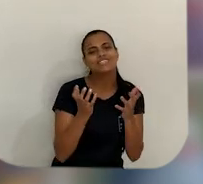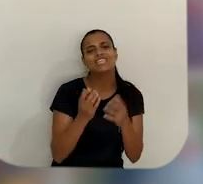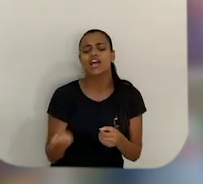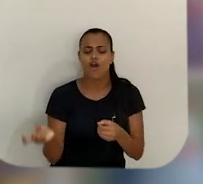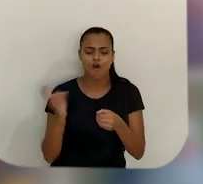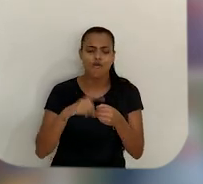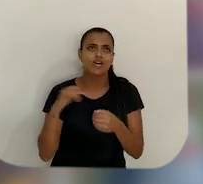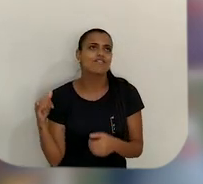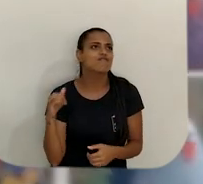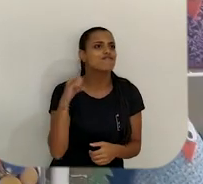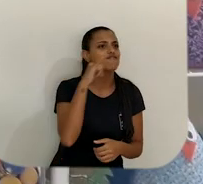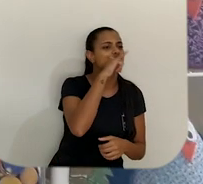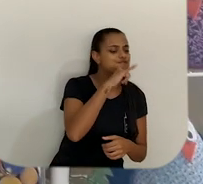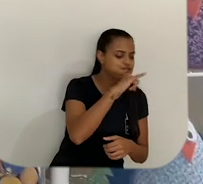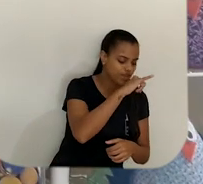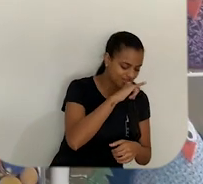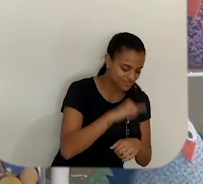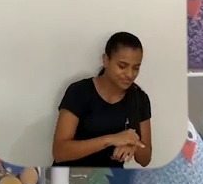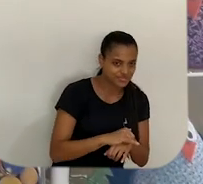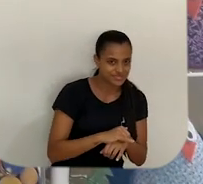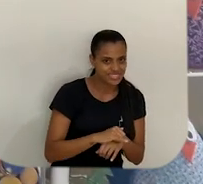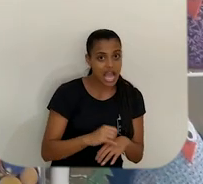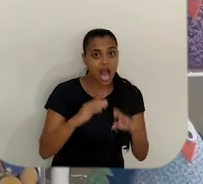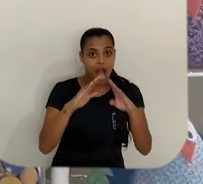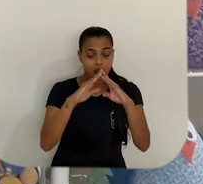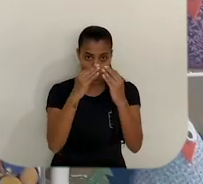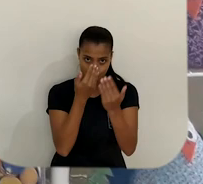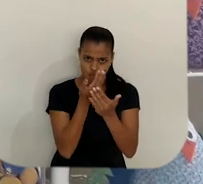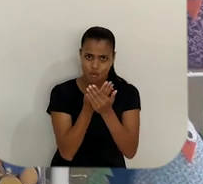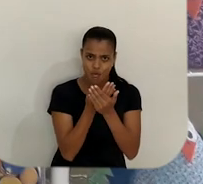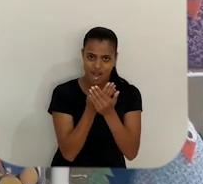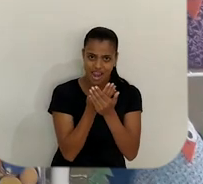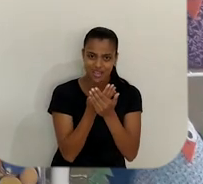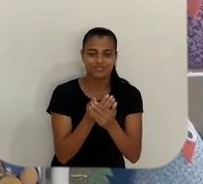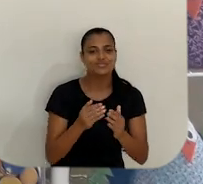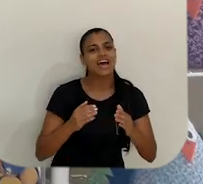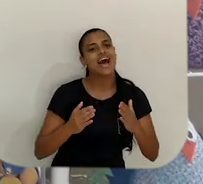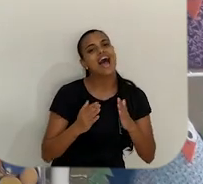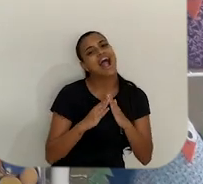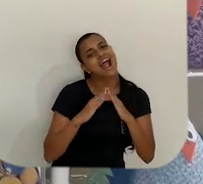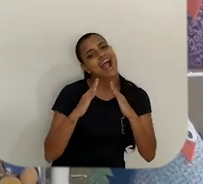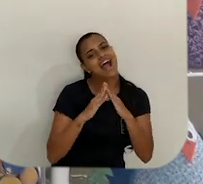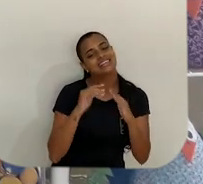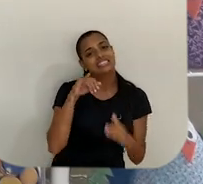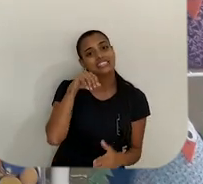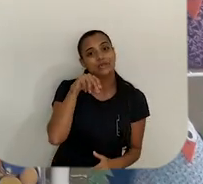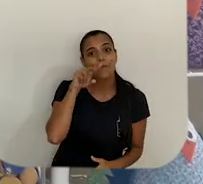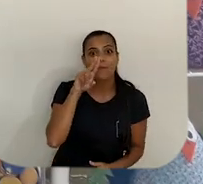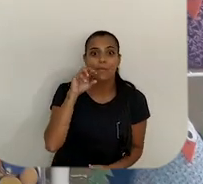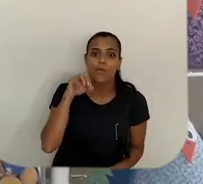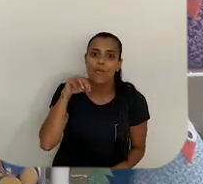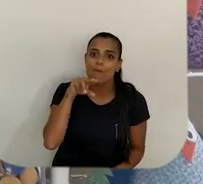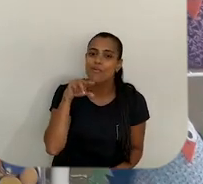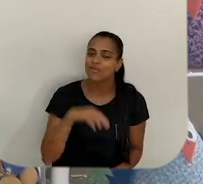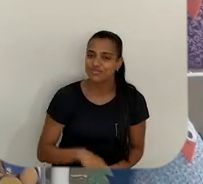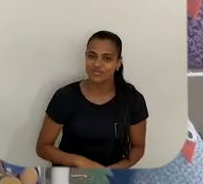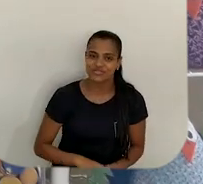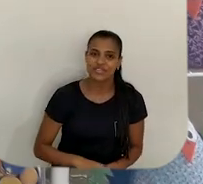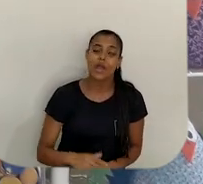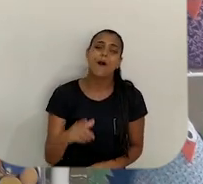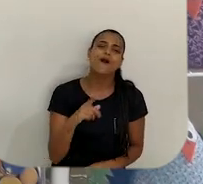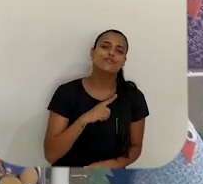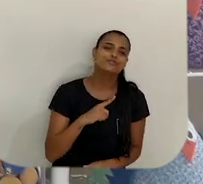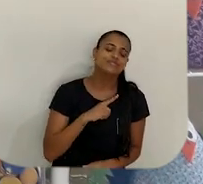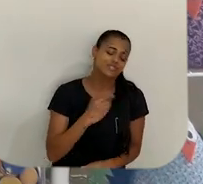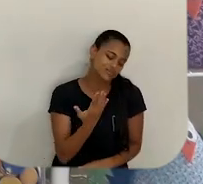de voltar a viajar agora ele já tinha um lugar para repousar quando ficasse cansado das suas viagens